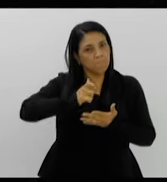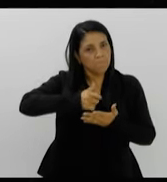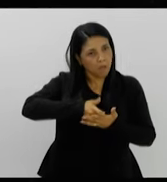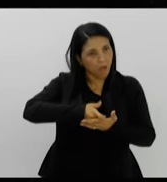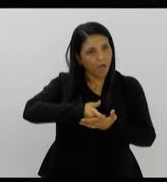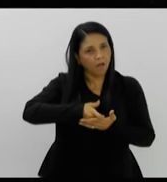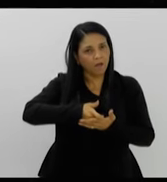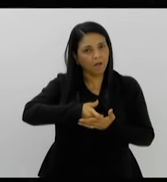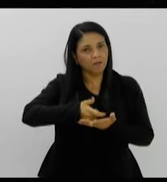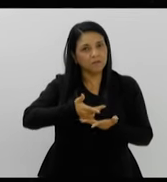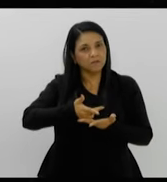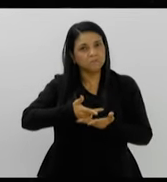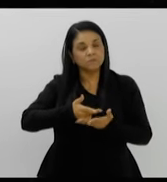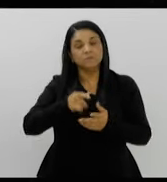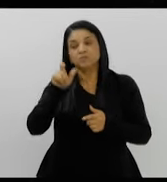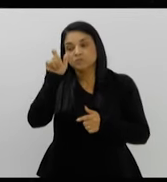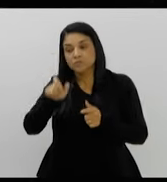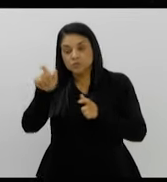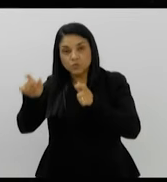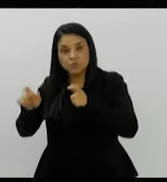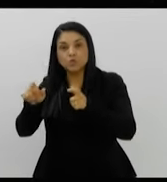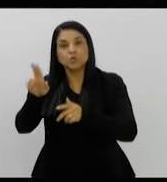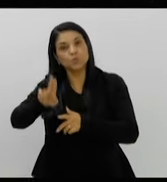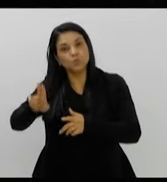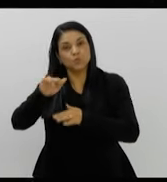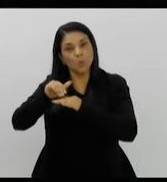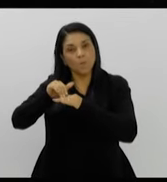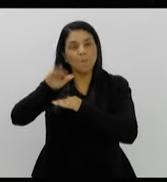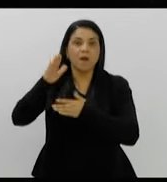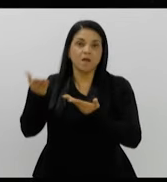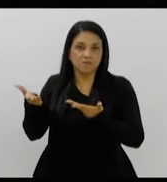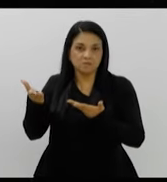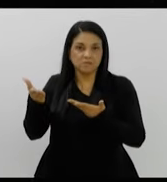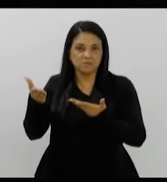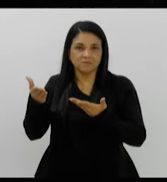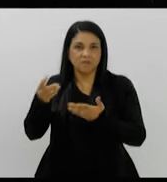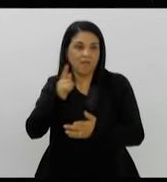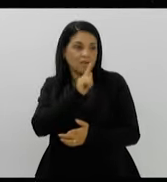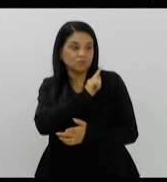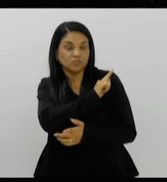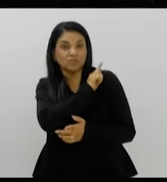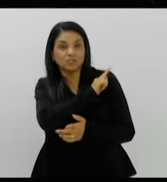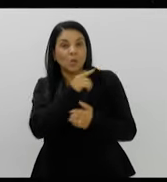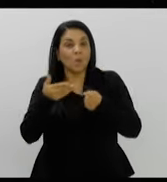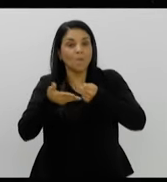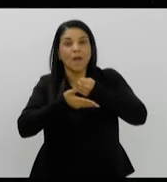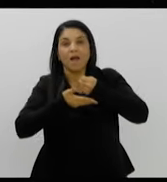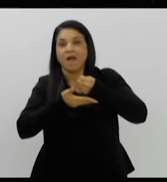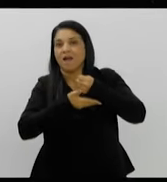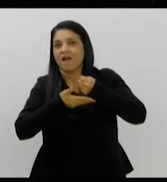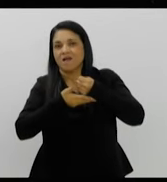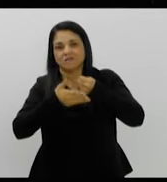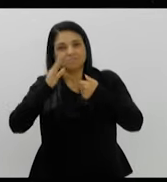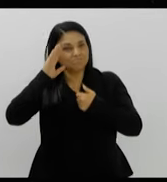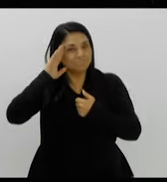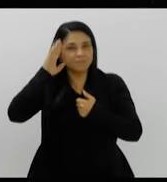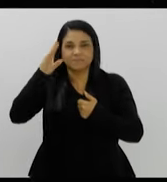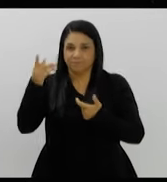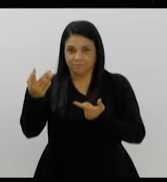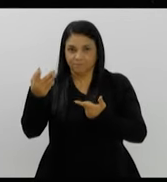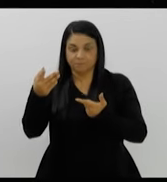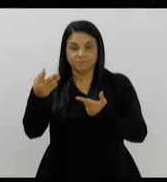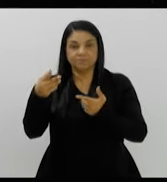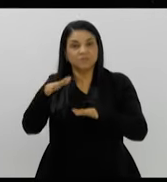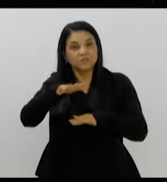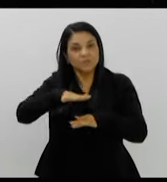mais esse é o princípio da mutualidade e da boa gestão inclusive dentro deste universo